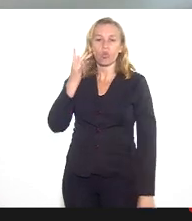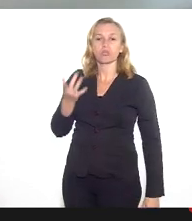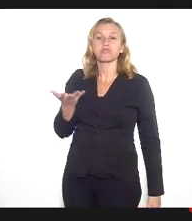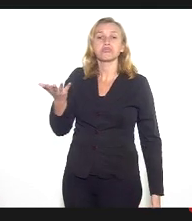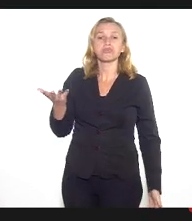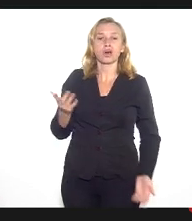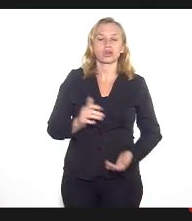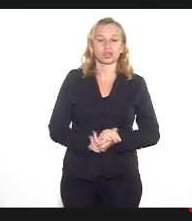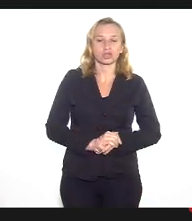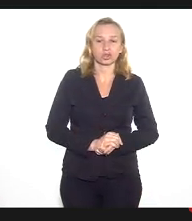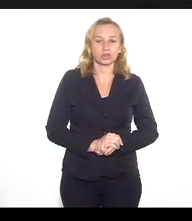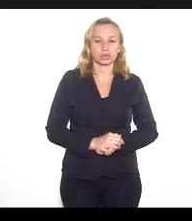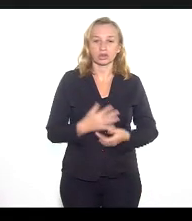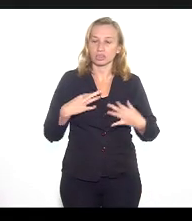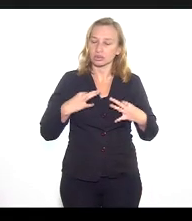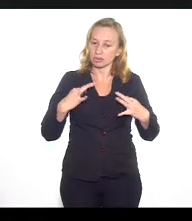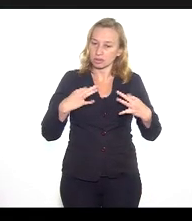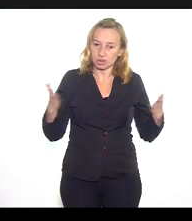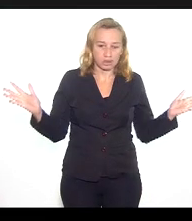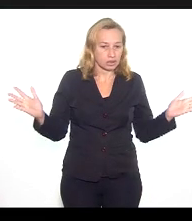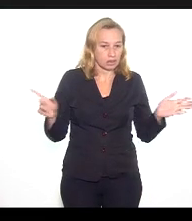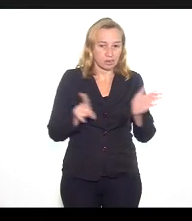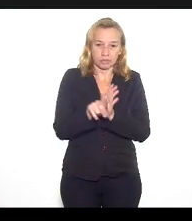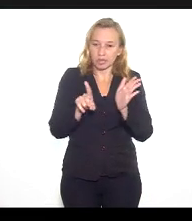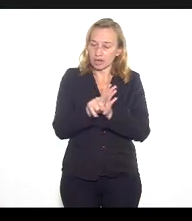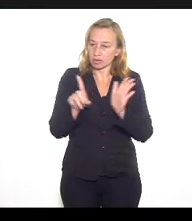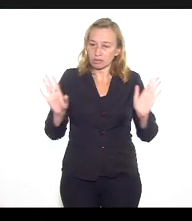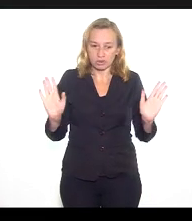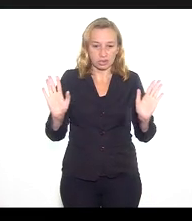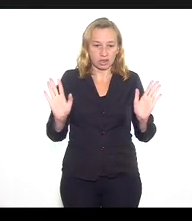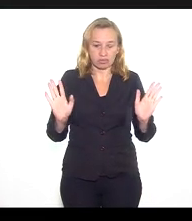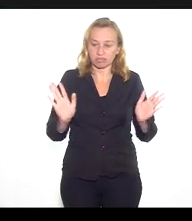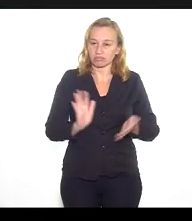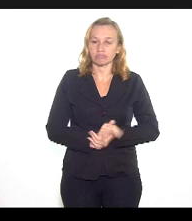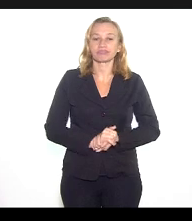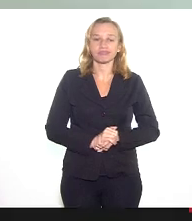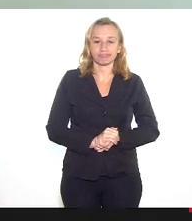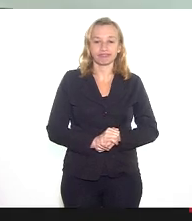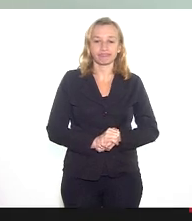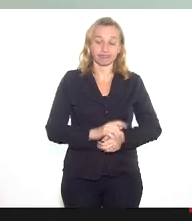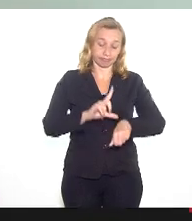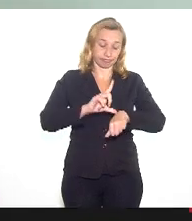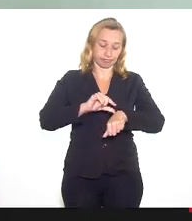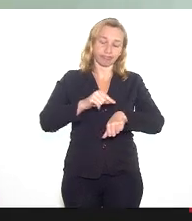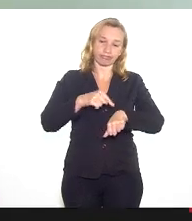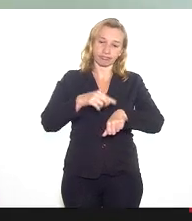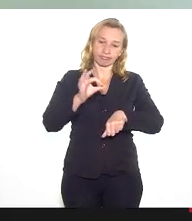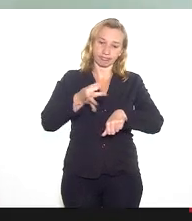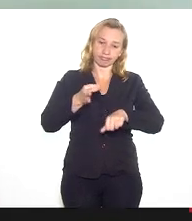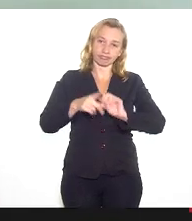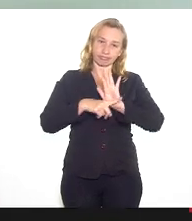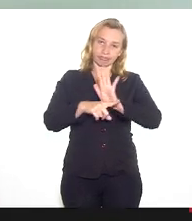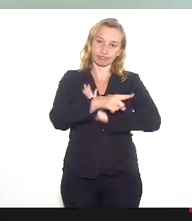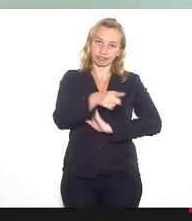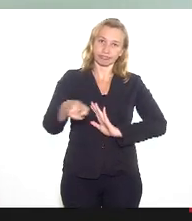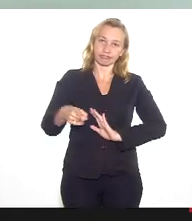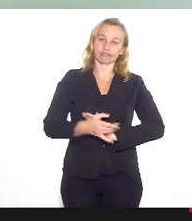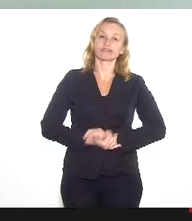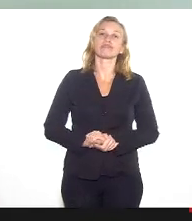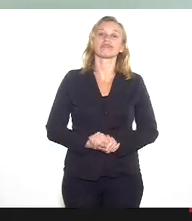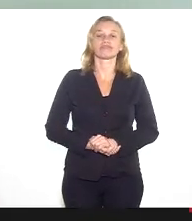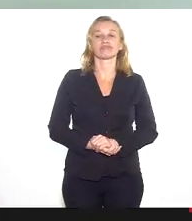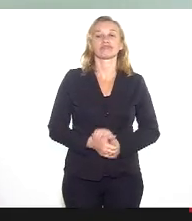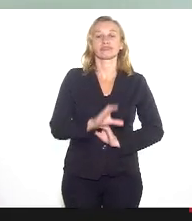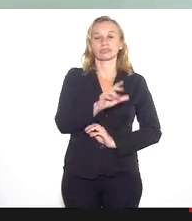Shell? Fica à vontade, a gente está disponível para qualquer uma das dinâmicas. Enfim, estamos com um horário aqui para atender aqui a sessão da